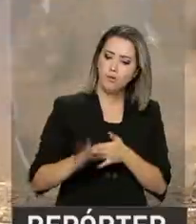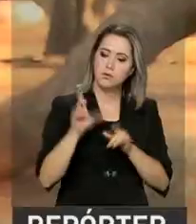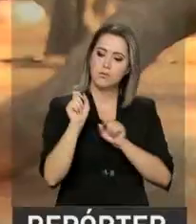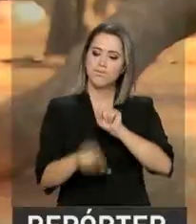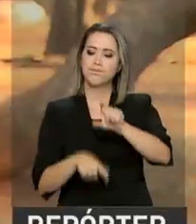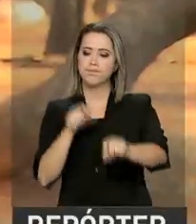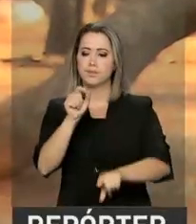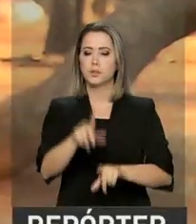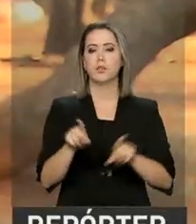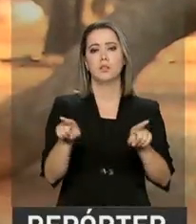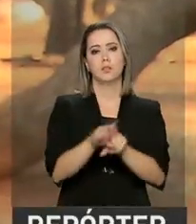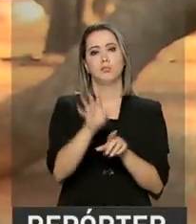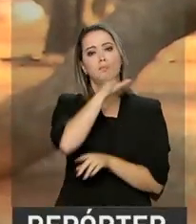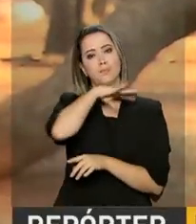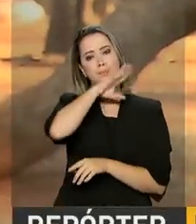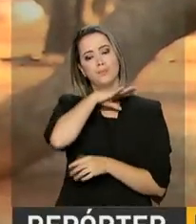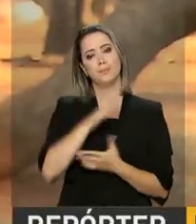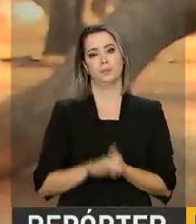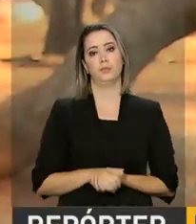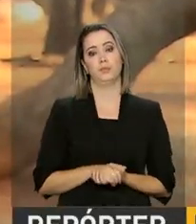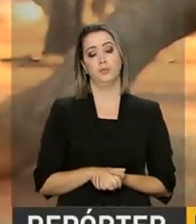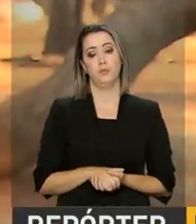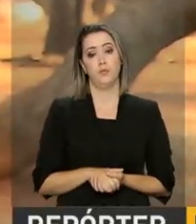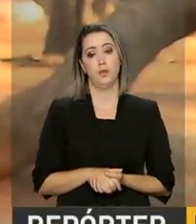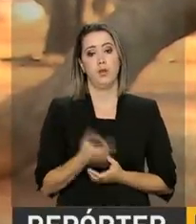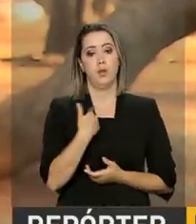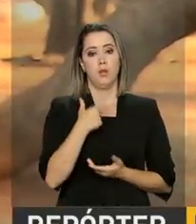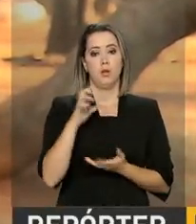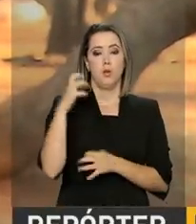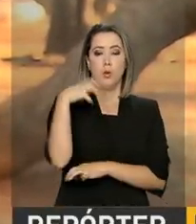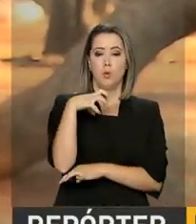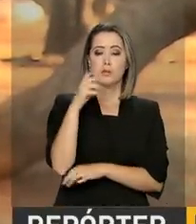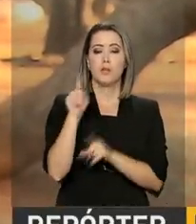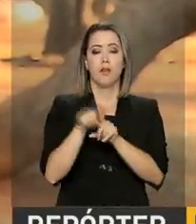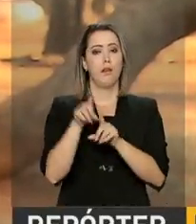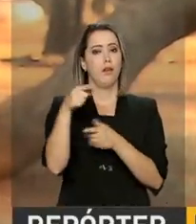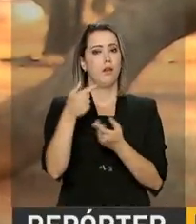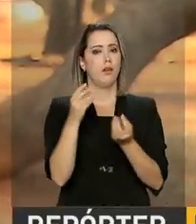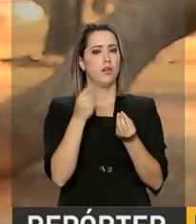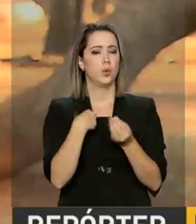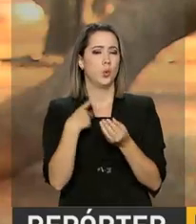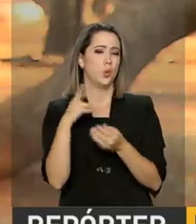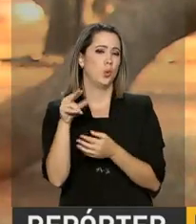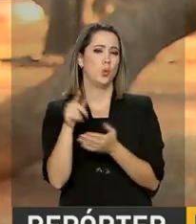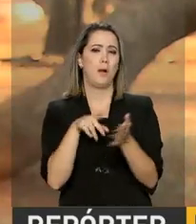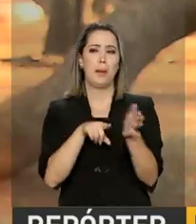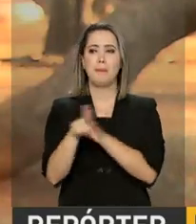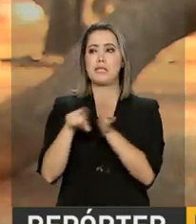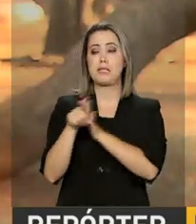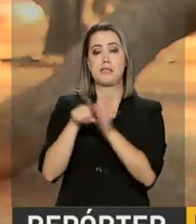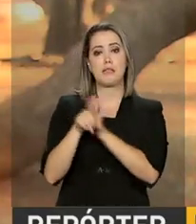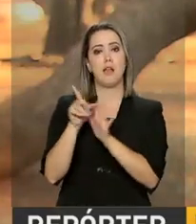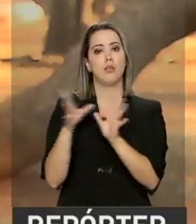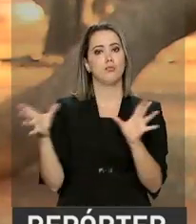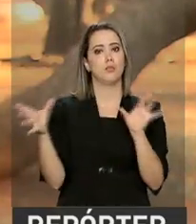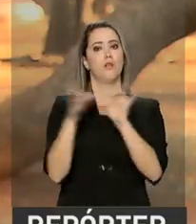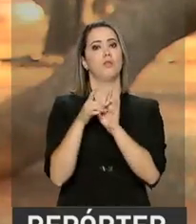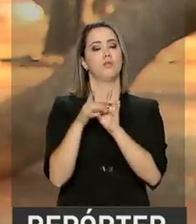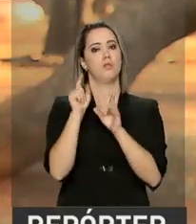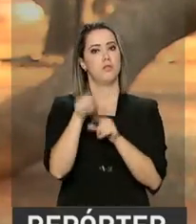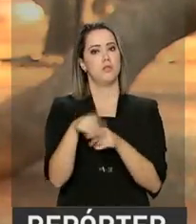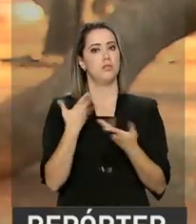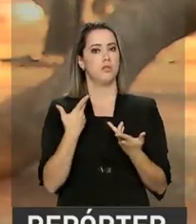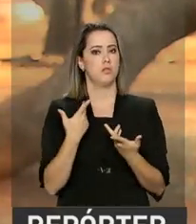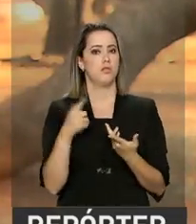Desafio o serrado ele tem um modelo de desenvolvimento que não foi muito adequado nunca foi muito pesquisado para se harmonizar tipo a questão